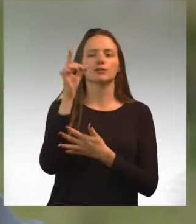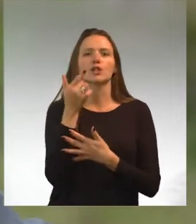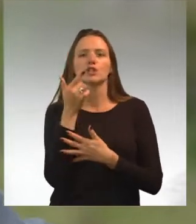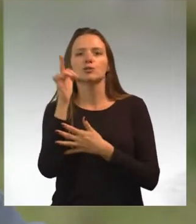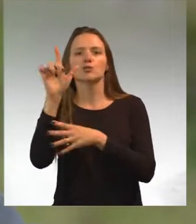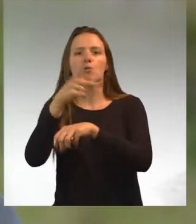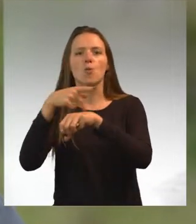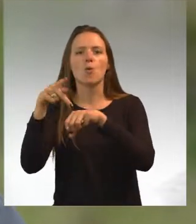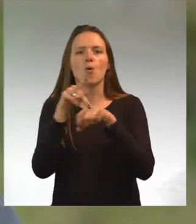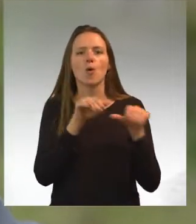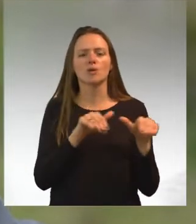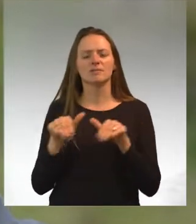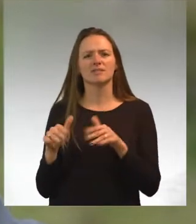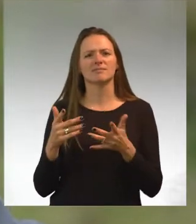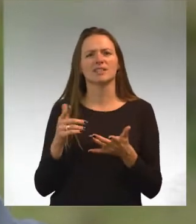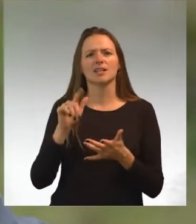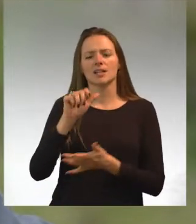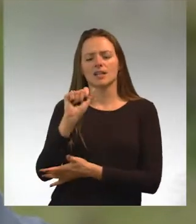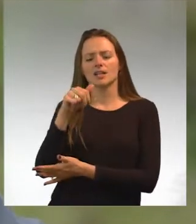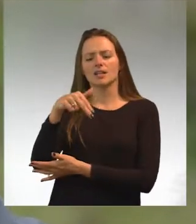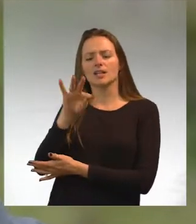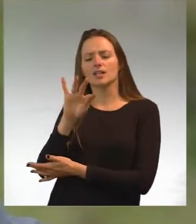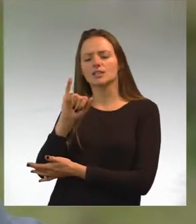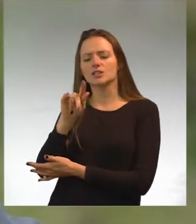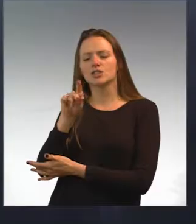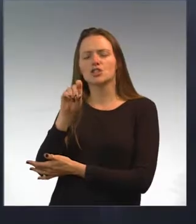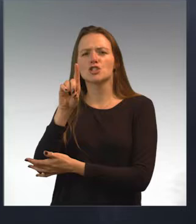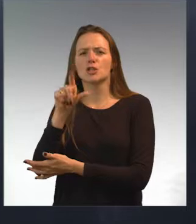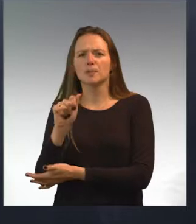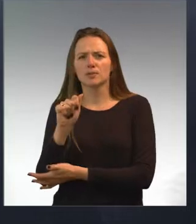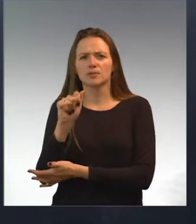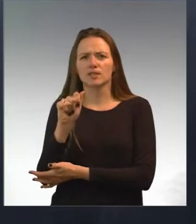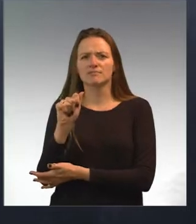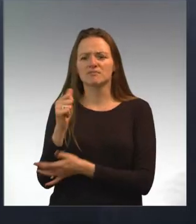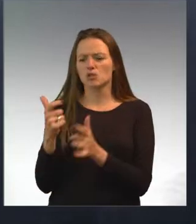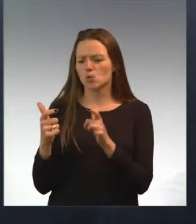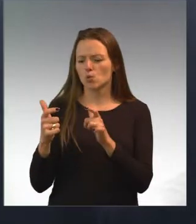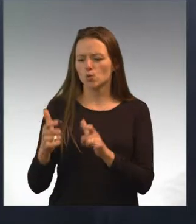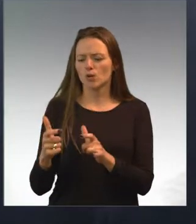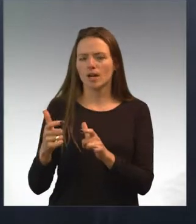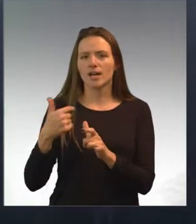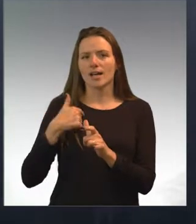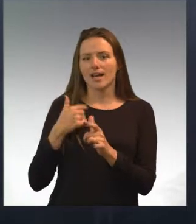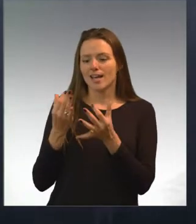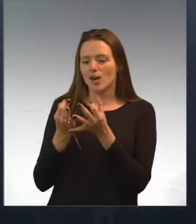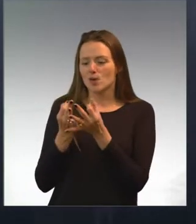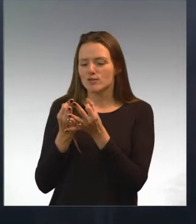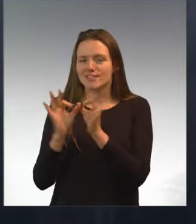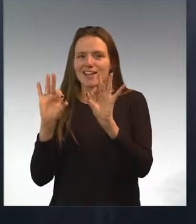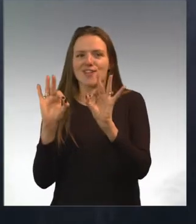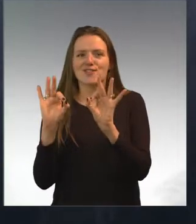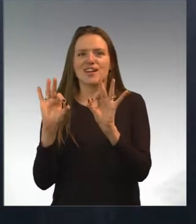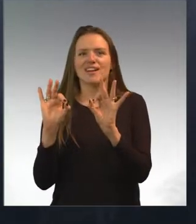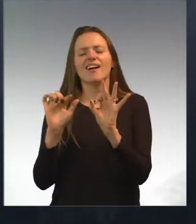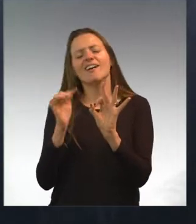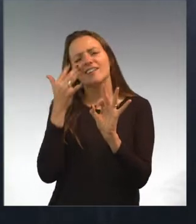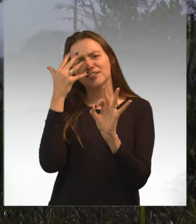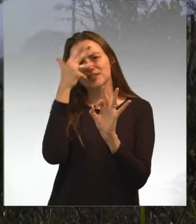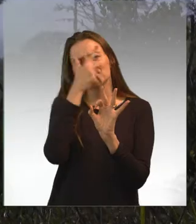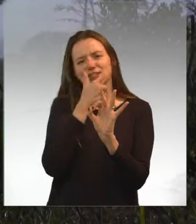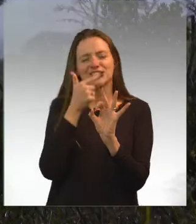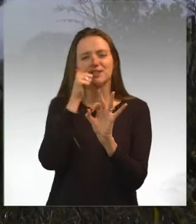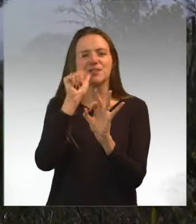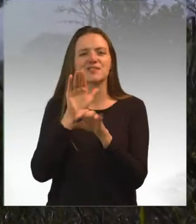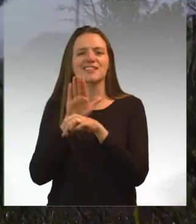exato, antípoda de um lugar, salvei quantas criaturas. Que bonito poder fazer